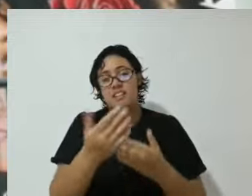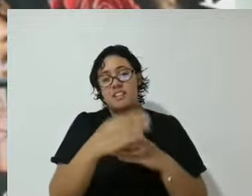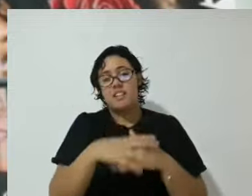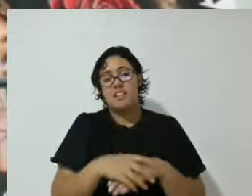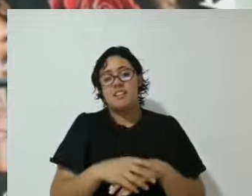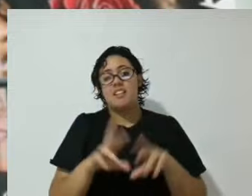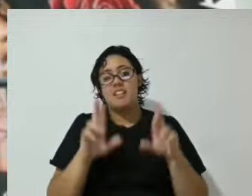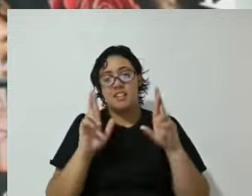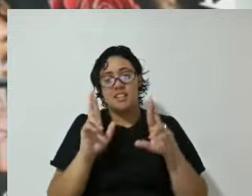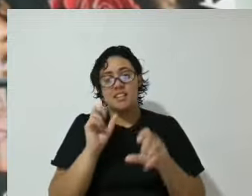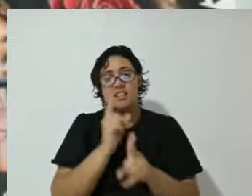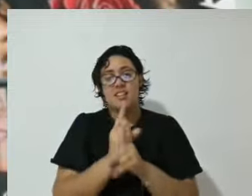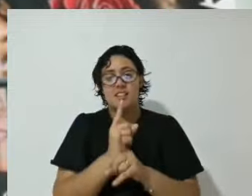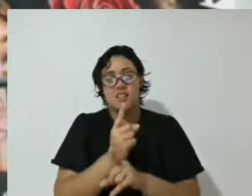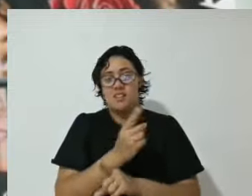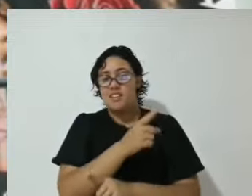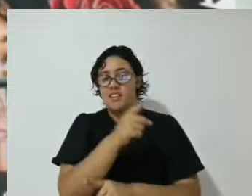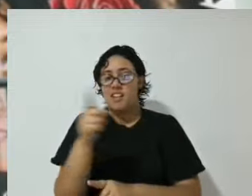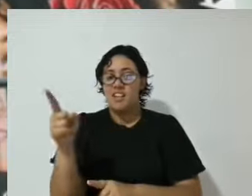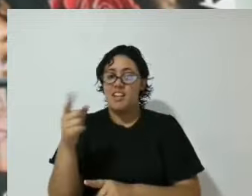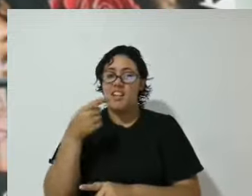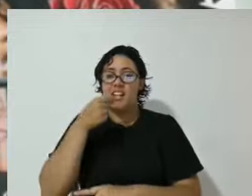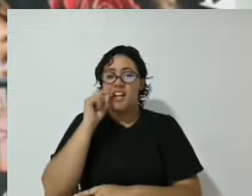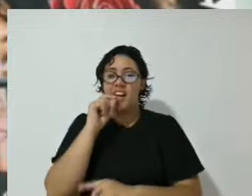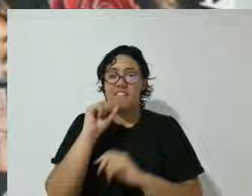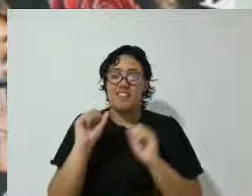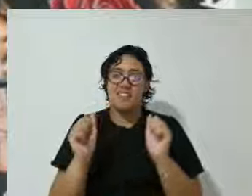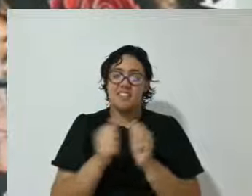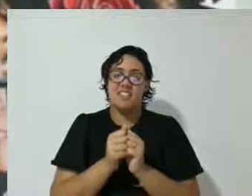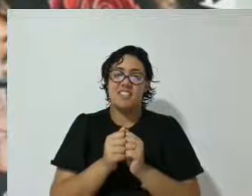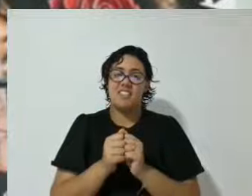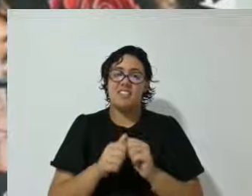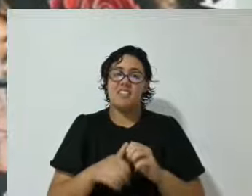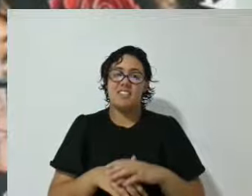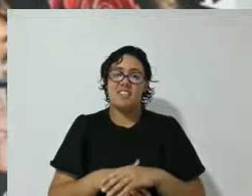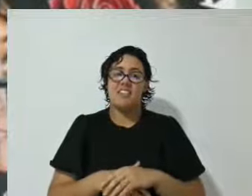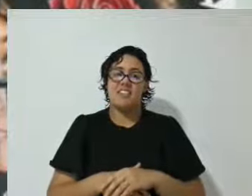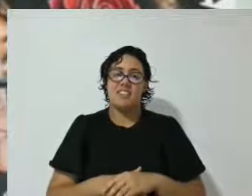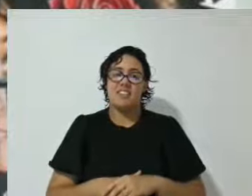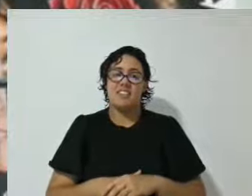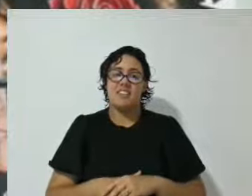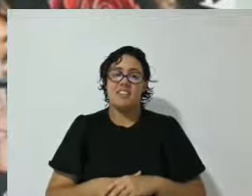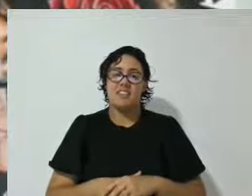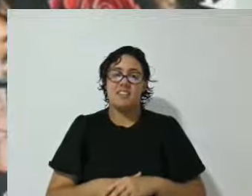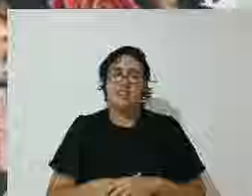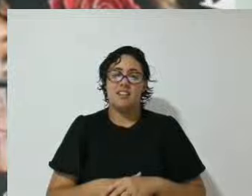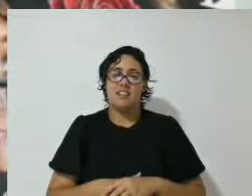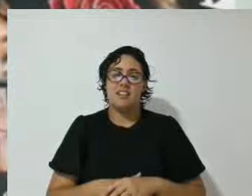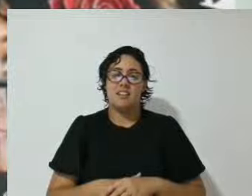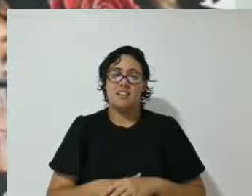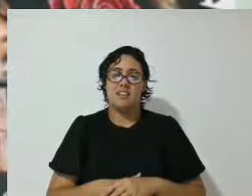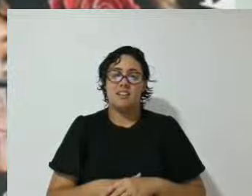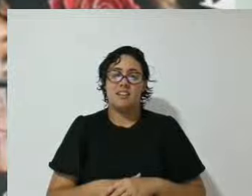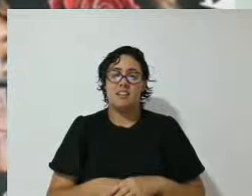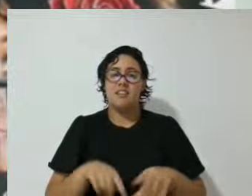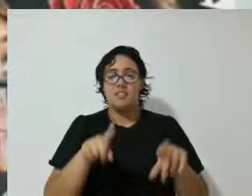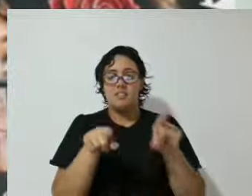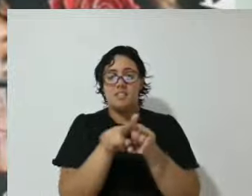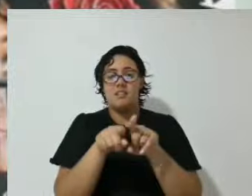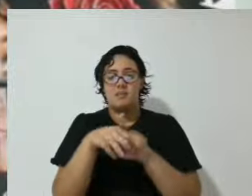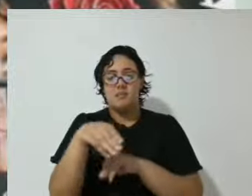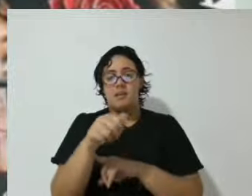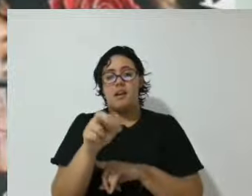tá encontrar bom? por aí para a gente tomar um Gratidão, café gratidão, juntas, gratidão. viu? Você e o Marco. Beleza,